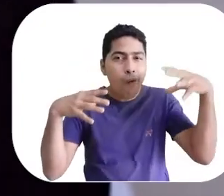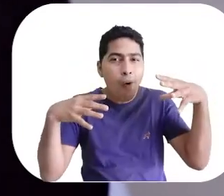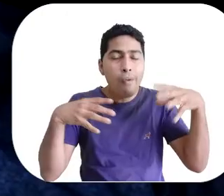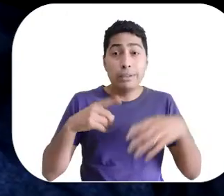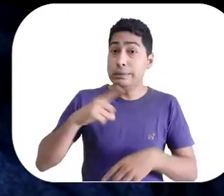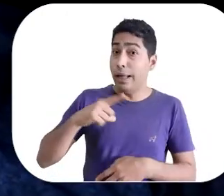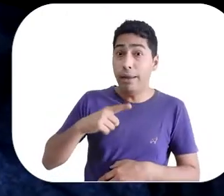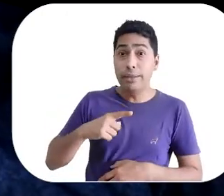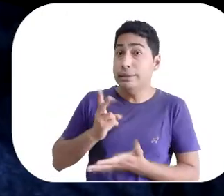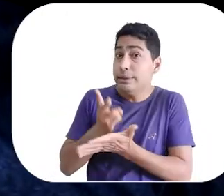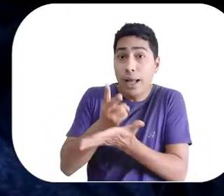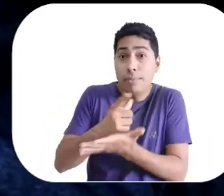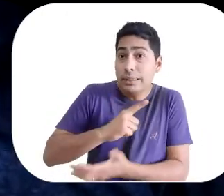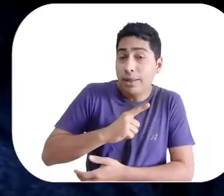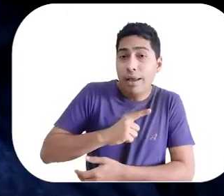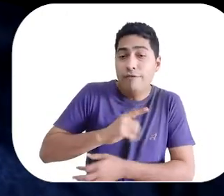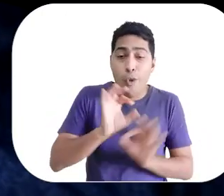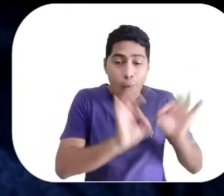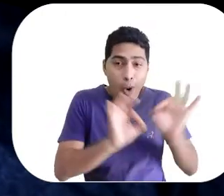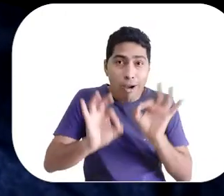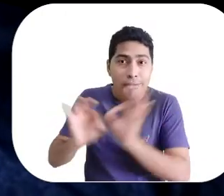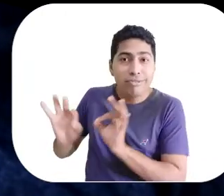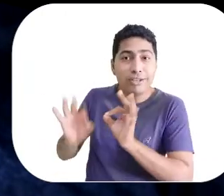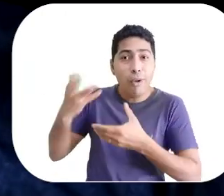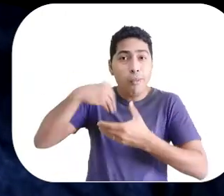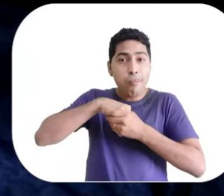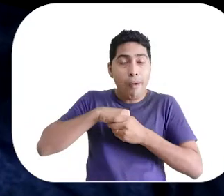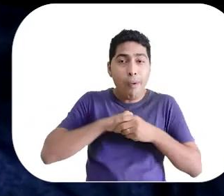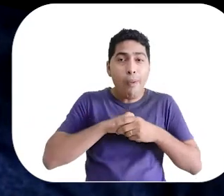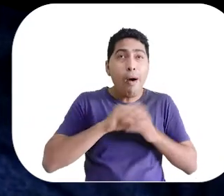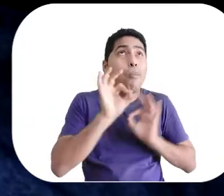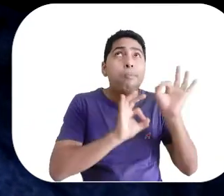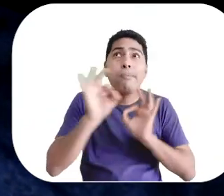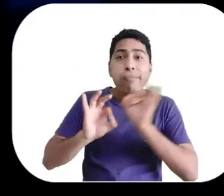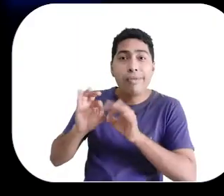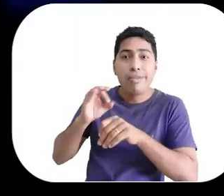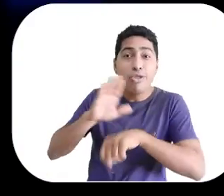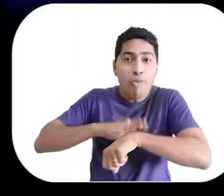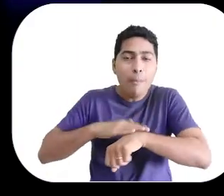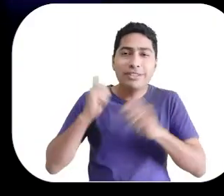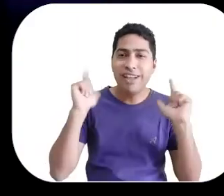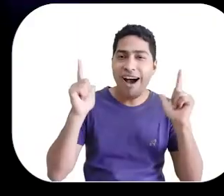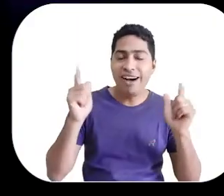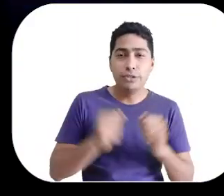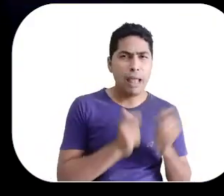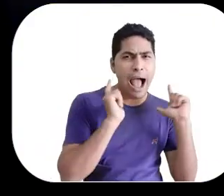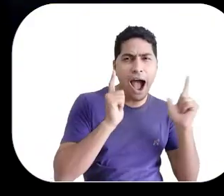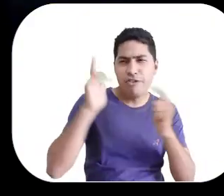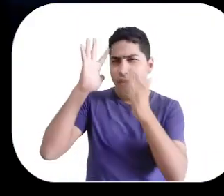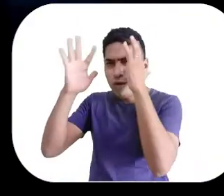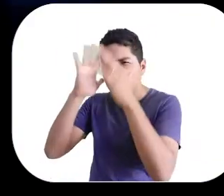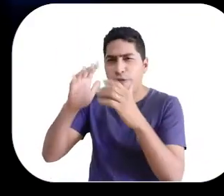que existe um organismo de produção dentro do fazer artístico, né? A arte junto com filosofia, junto